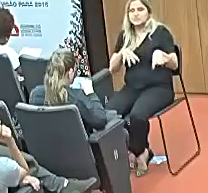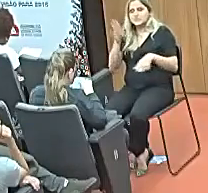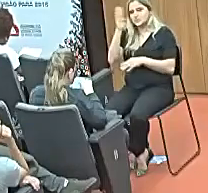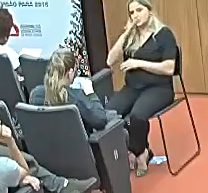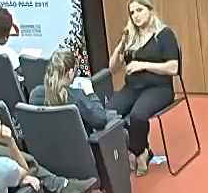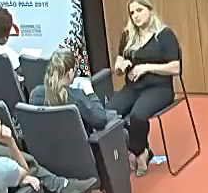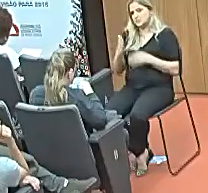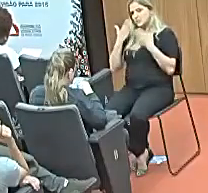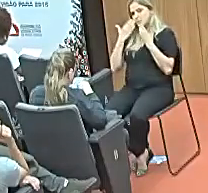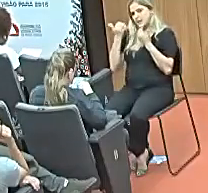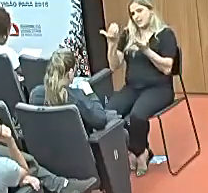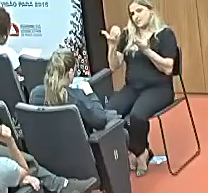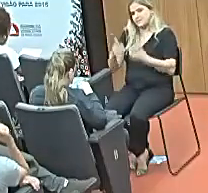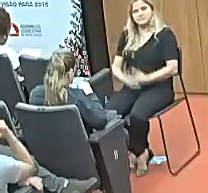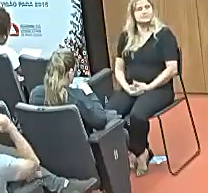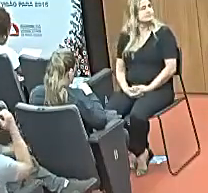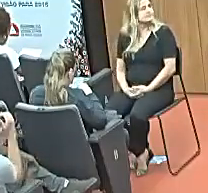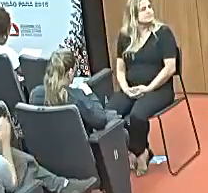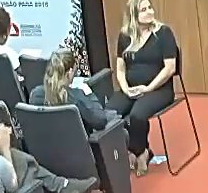brasil muito obrigado